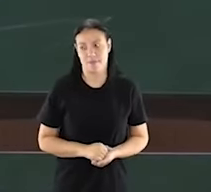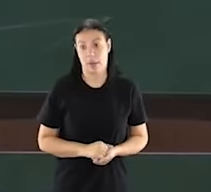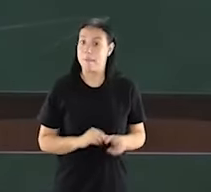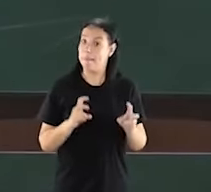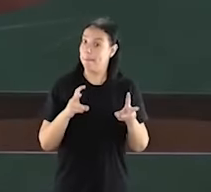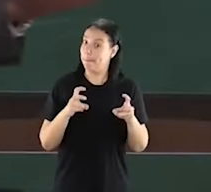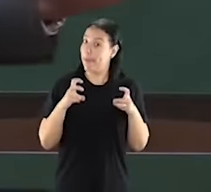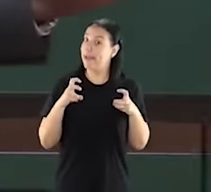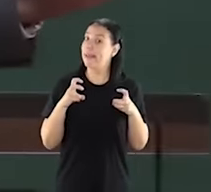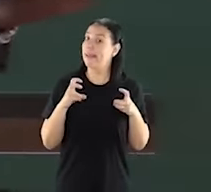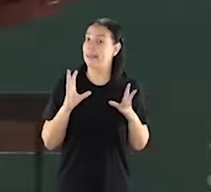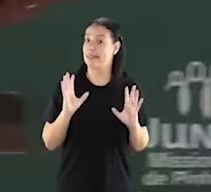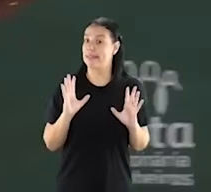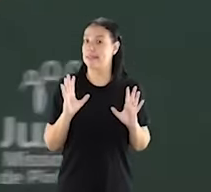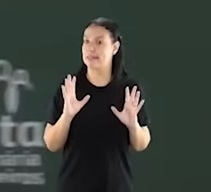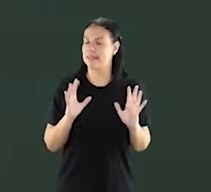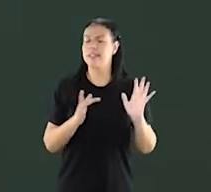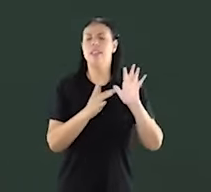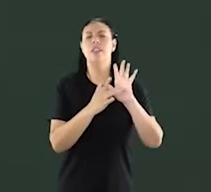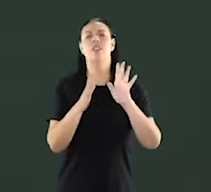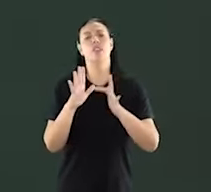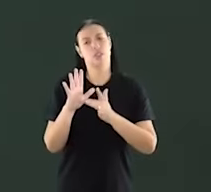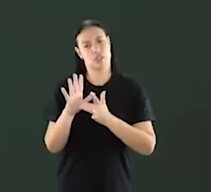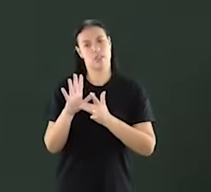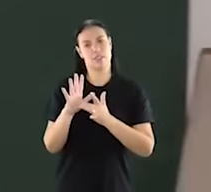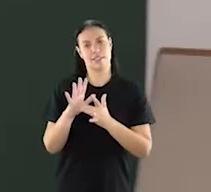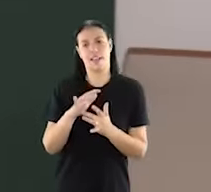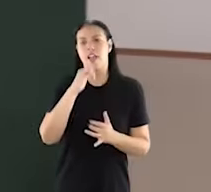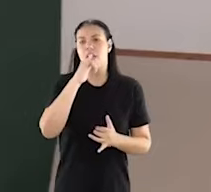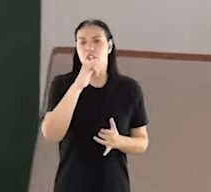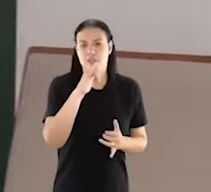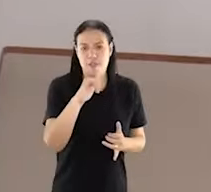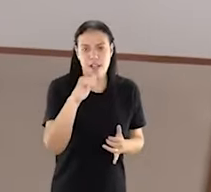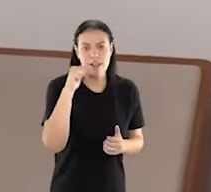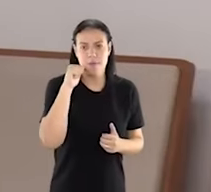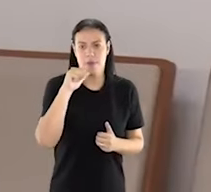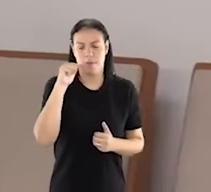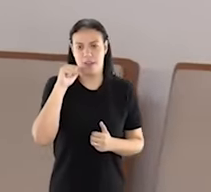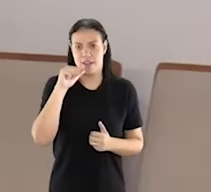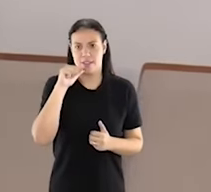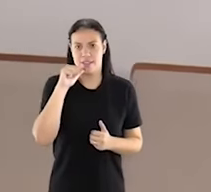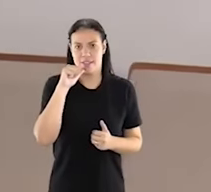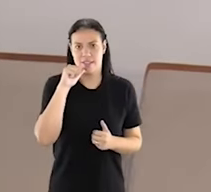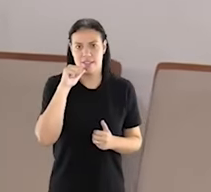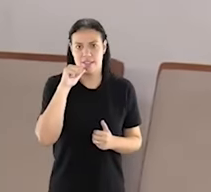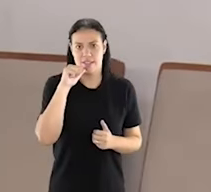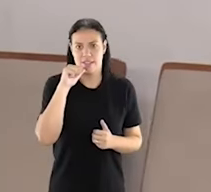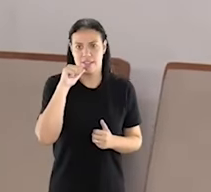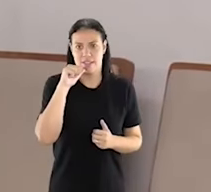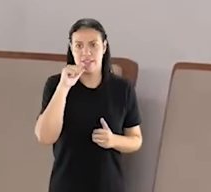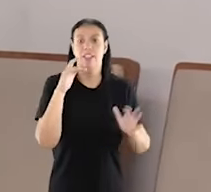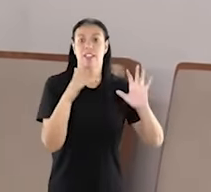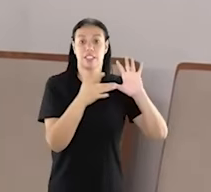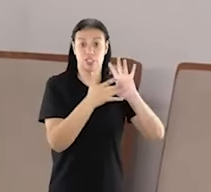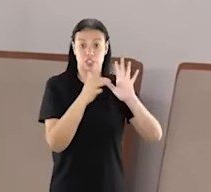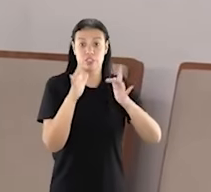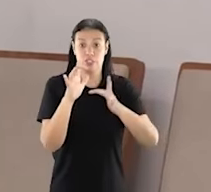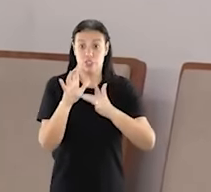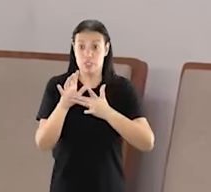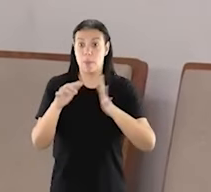Jesus diz para essas mulheres que está indo para Jerusalém para ser preso, para ser